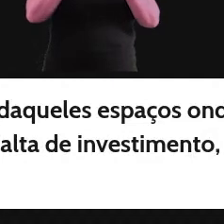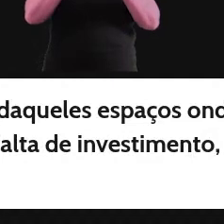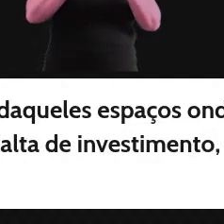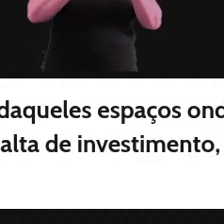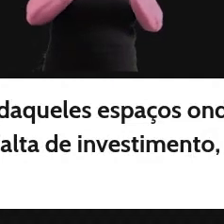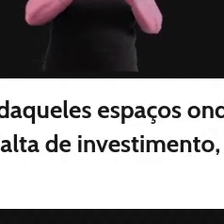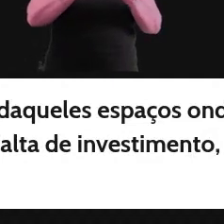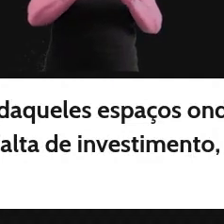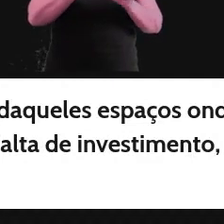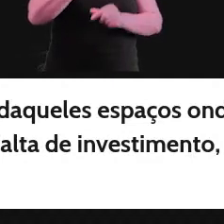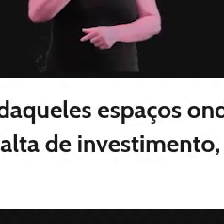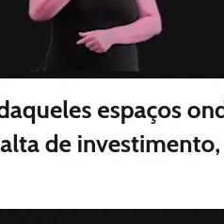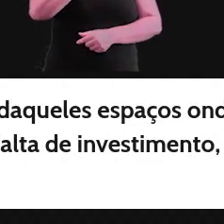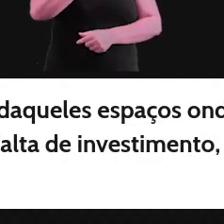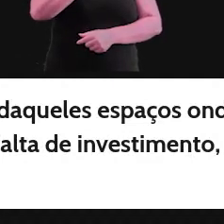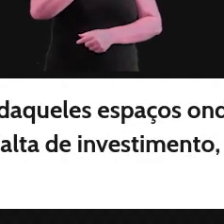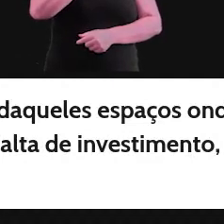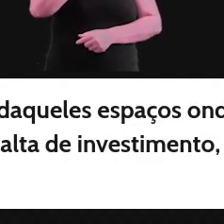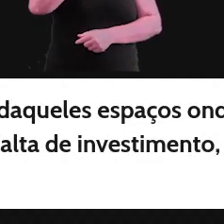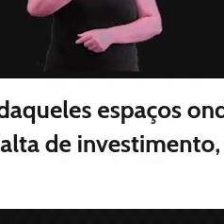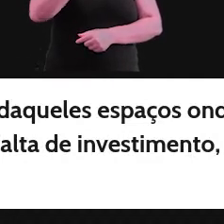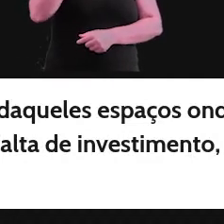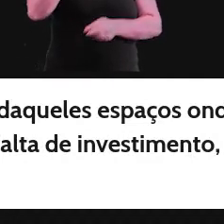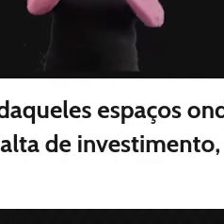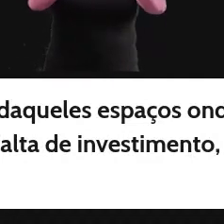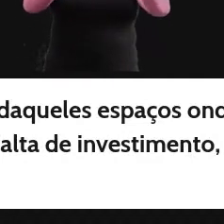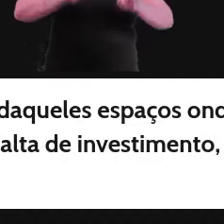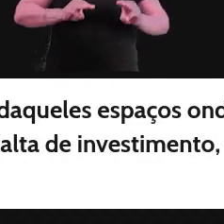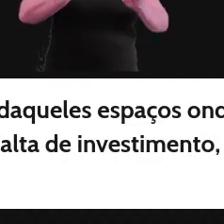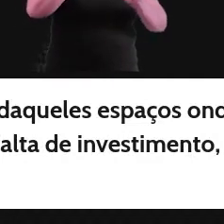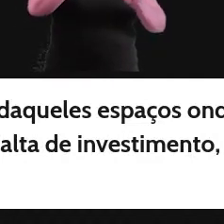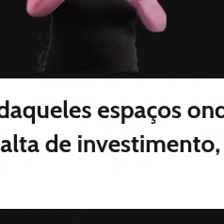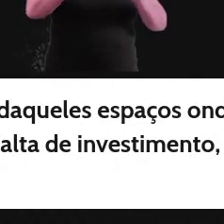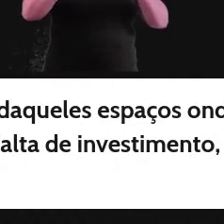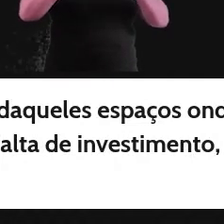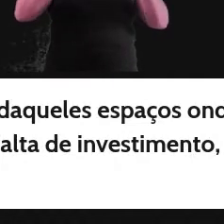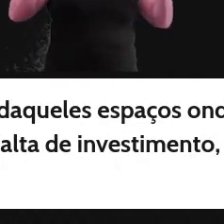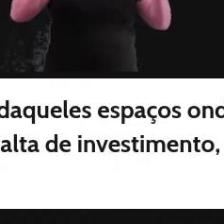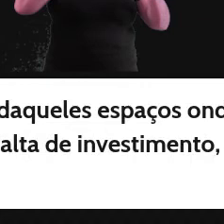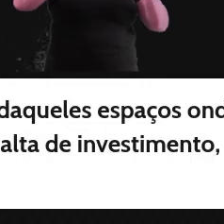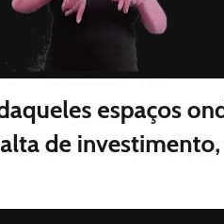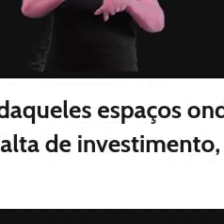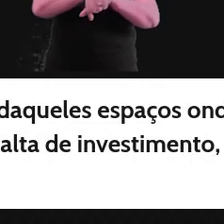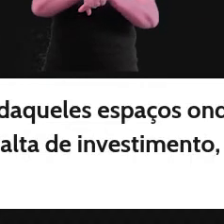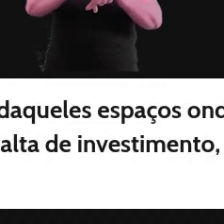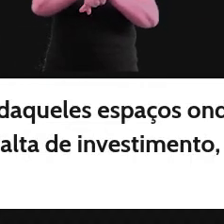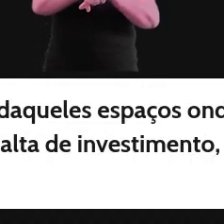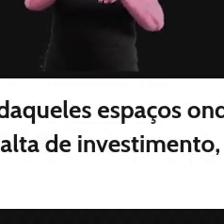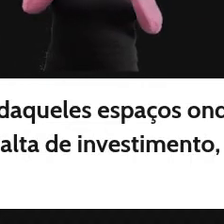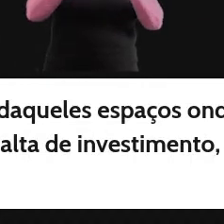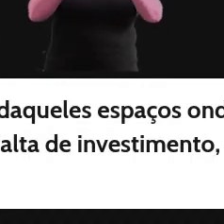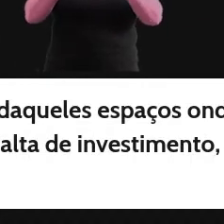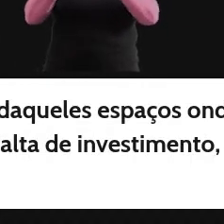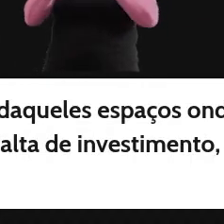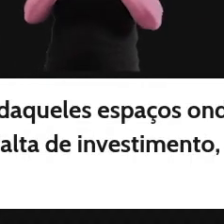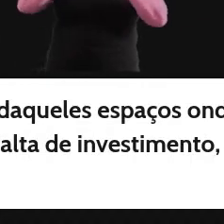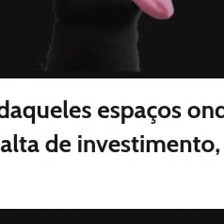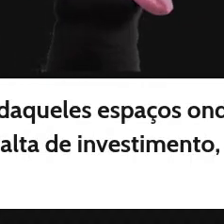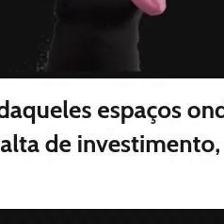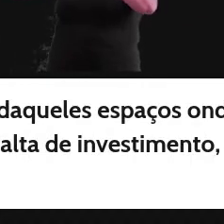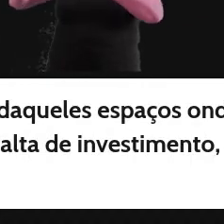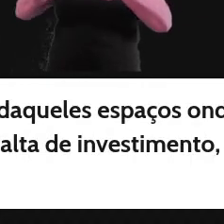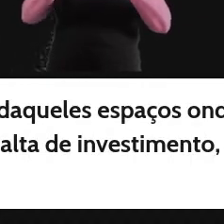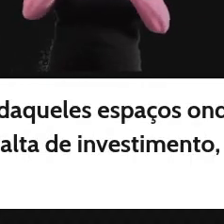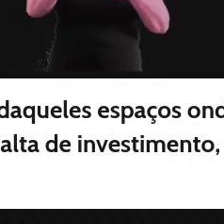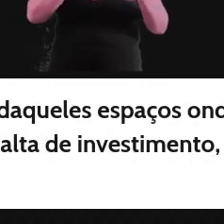a Kate perguntou o seguinte: os museus virtuais são uma alternativa para a divulgação de exposições daqueles espaços onde